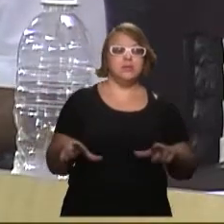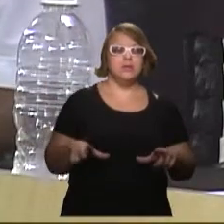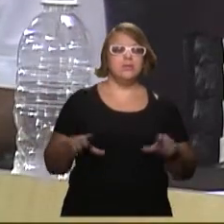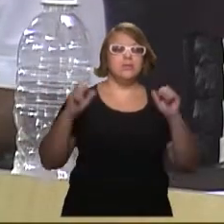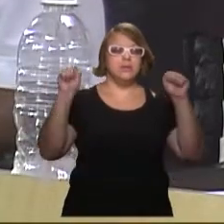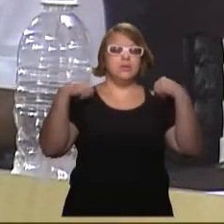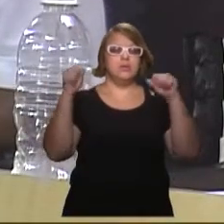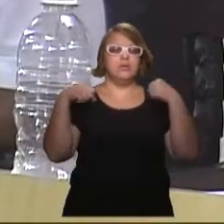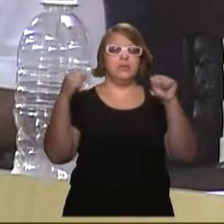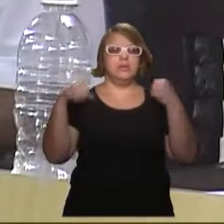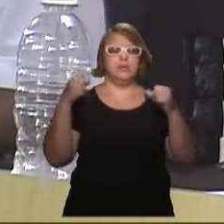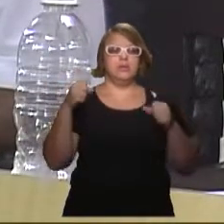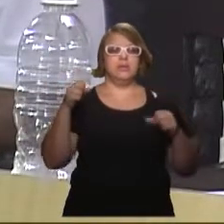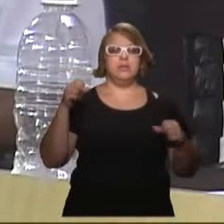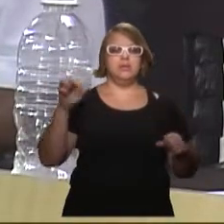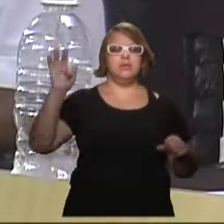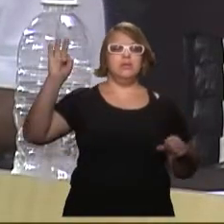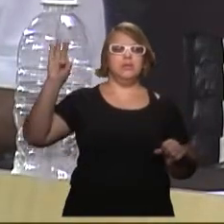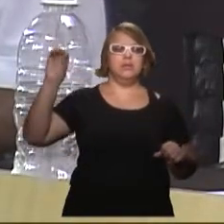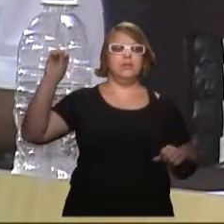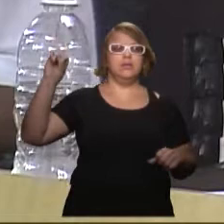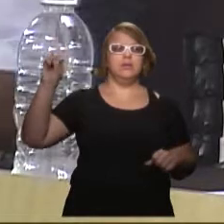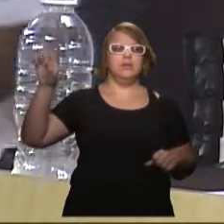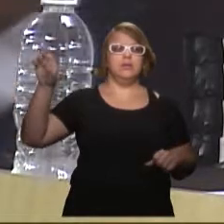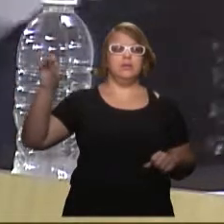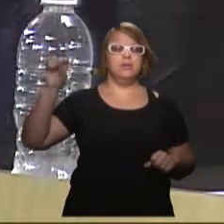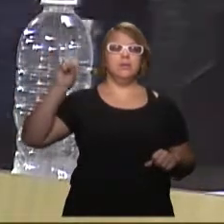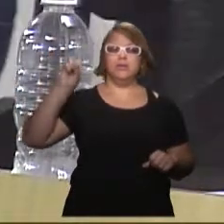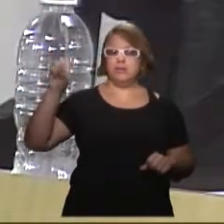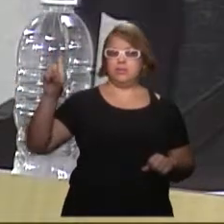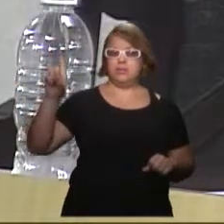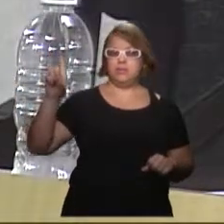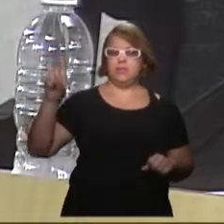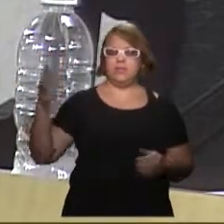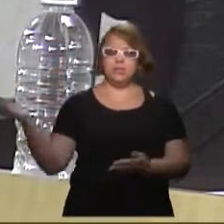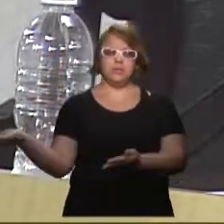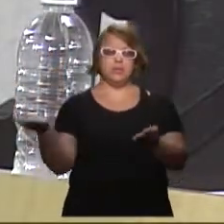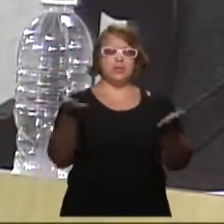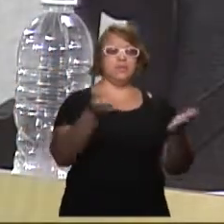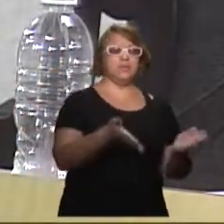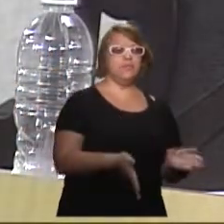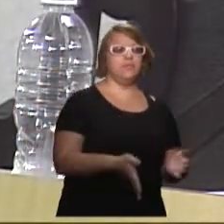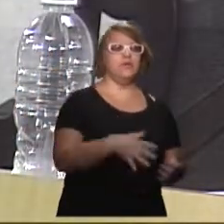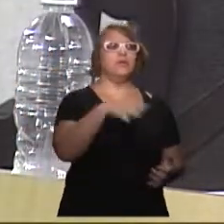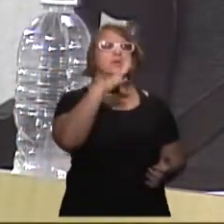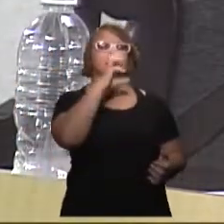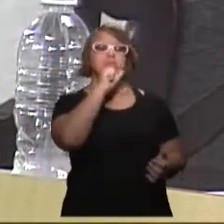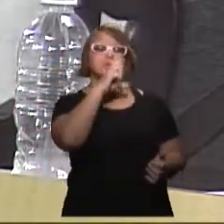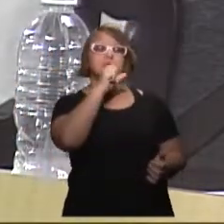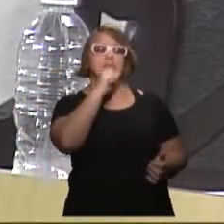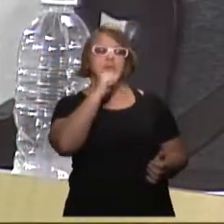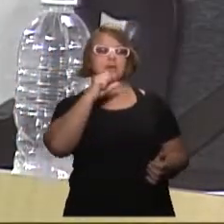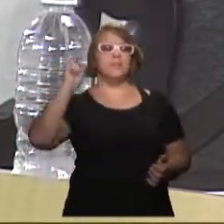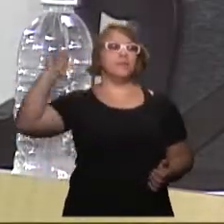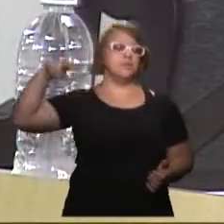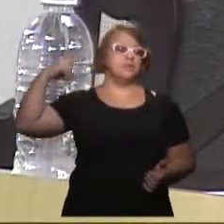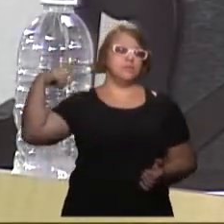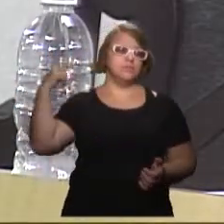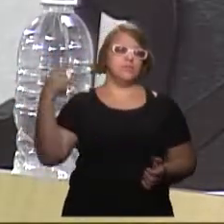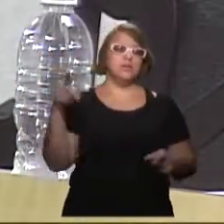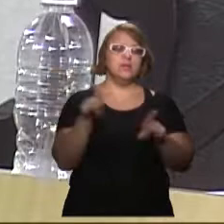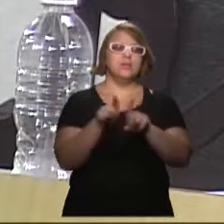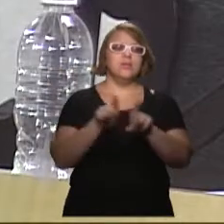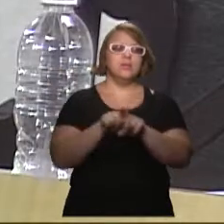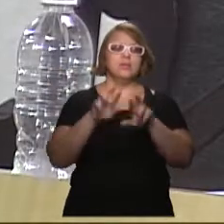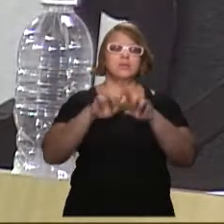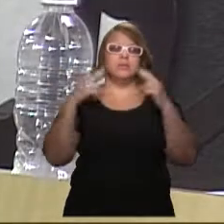participaram da plenária aí sábado, nessa luta aí, os vereadores também que participaram da reunião lá